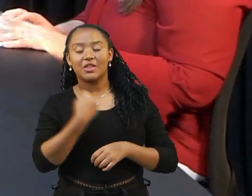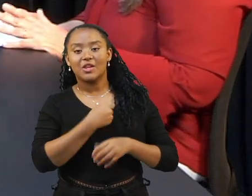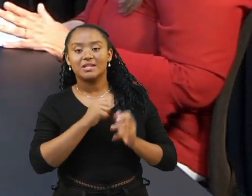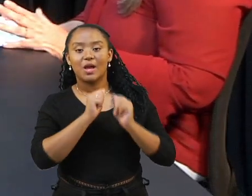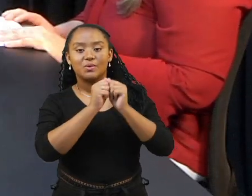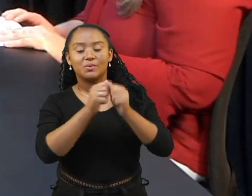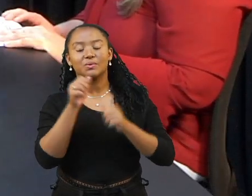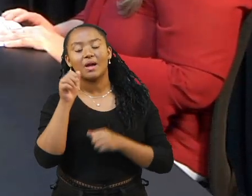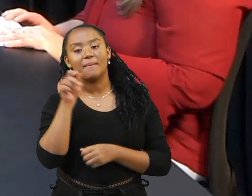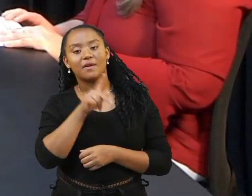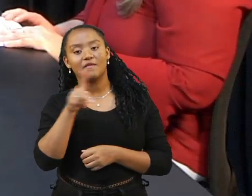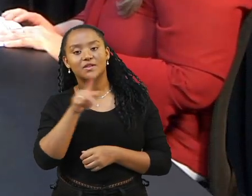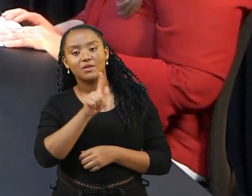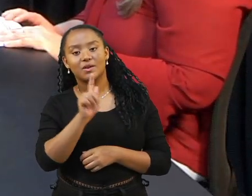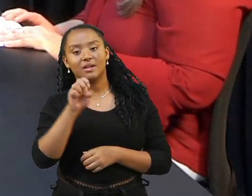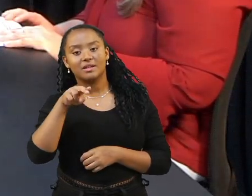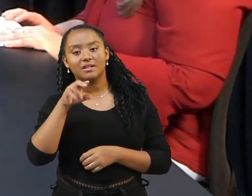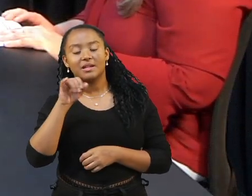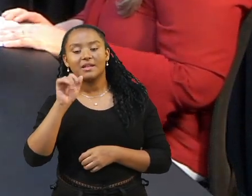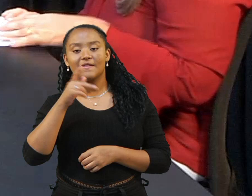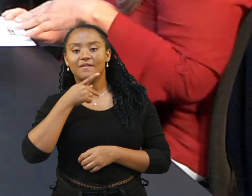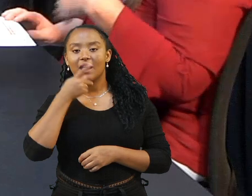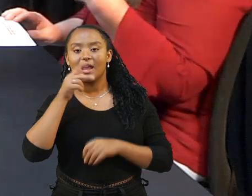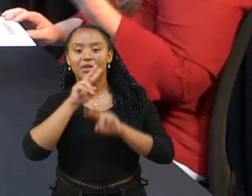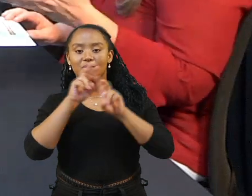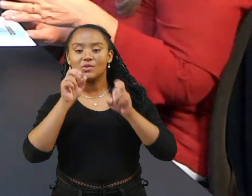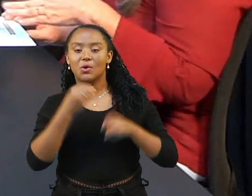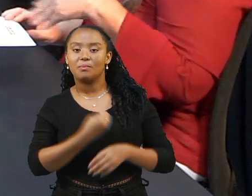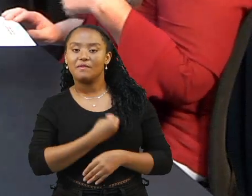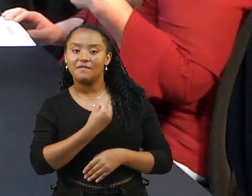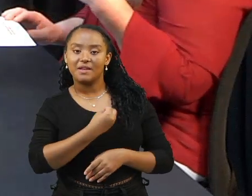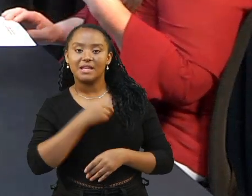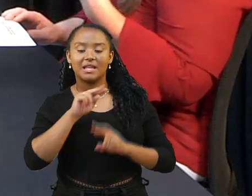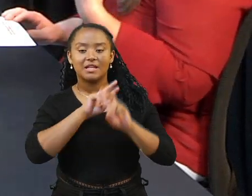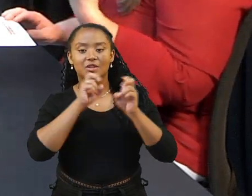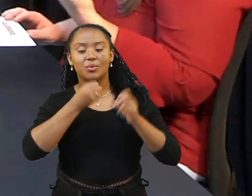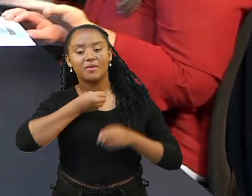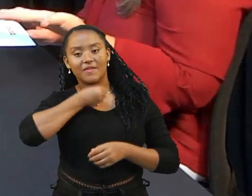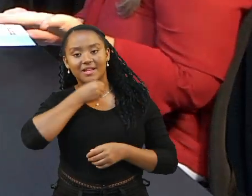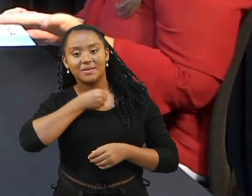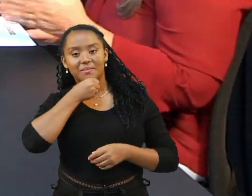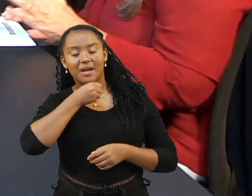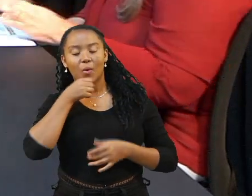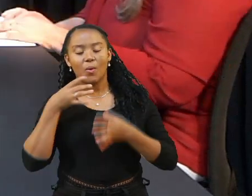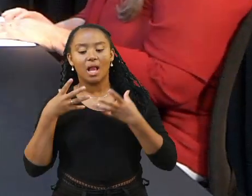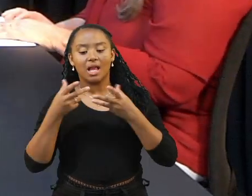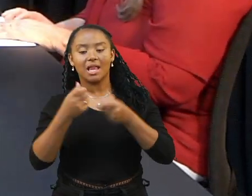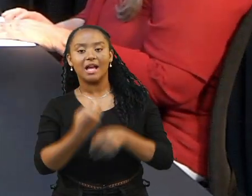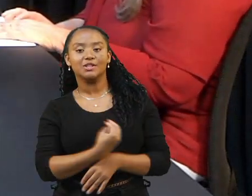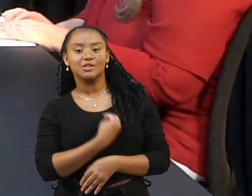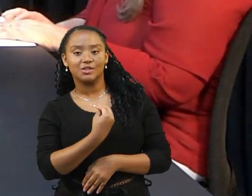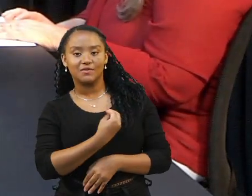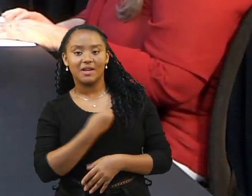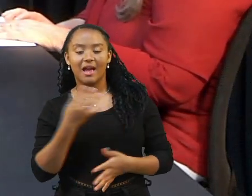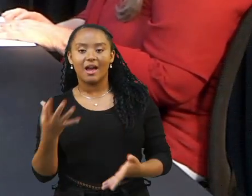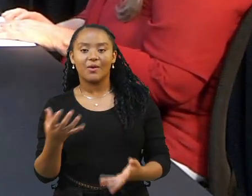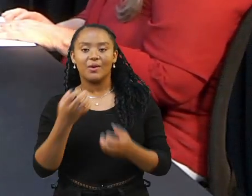professora Geni, falando de vida de envelhecimento.